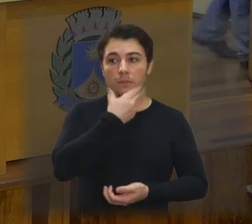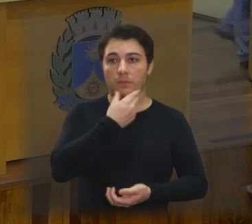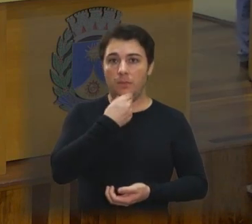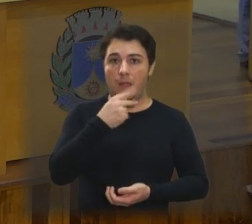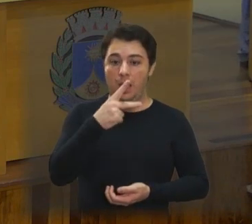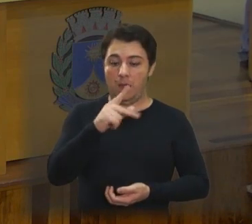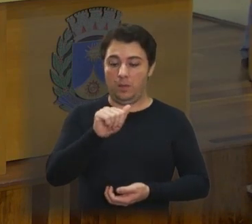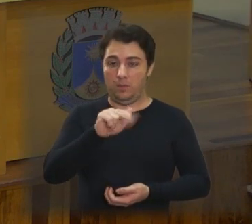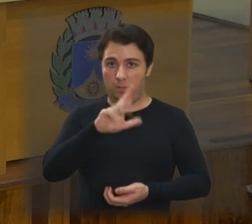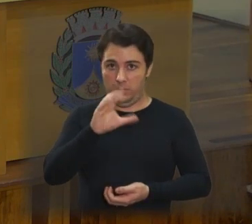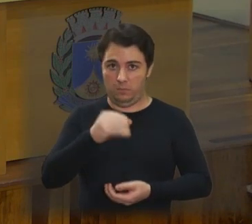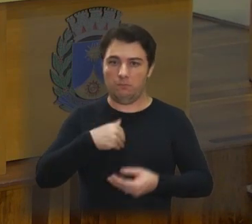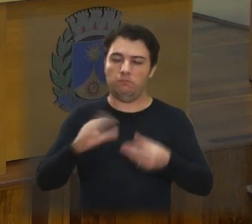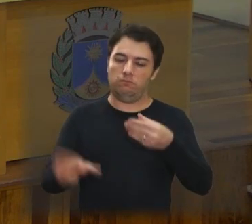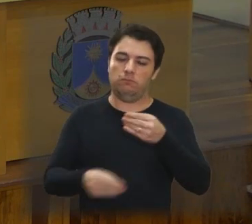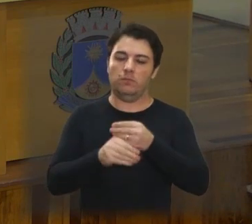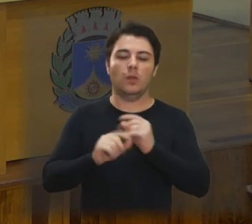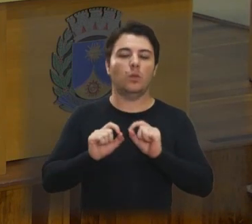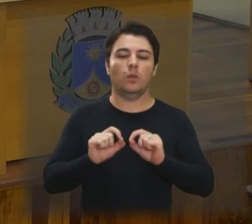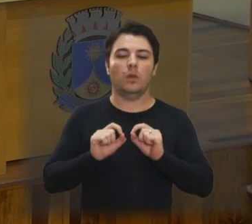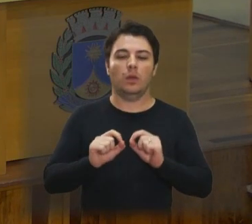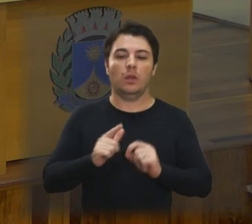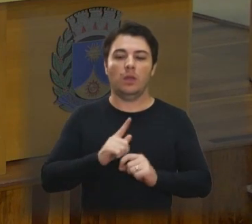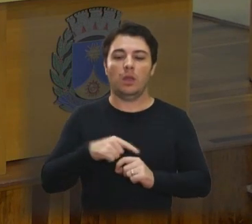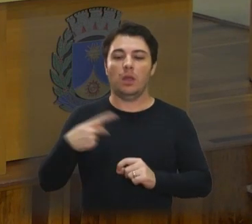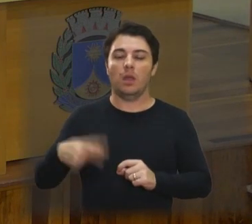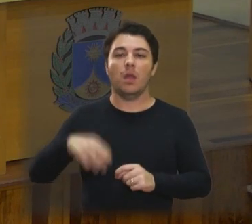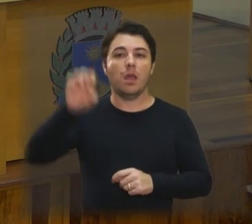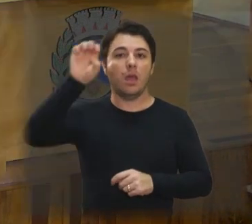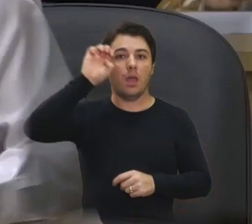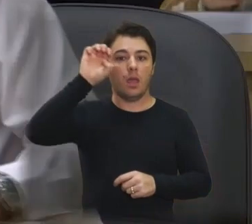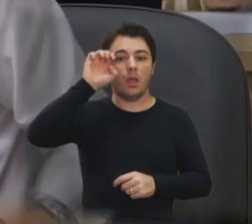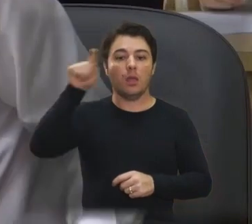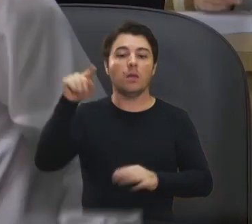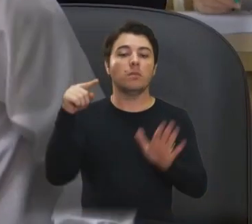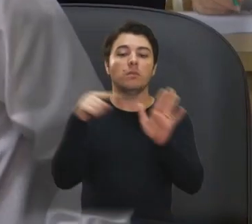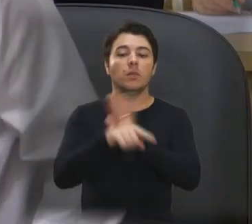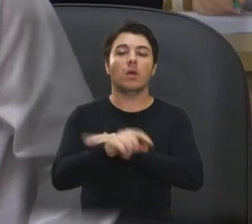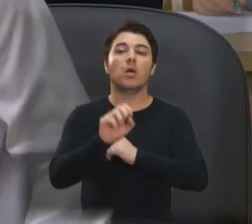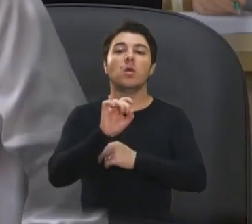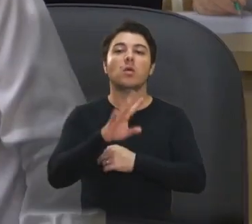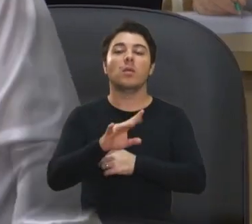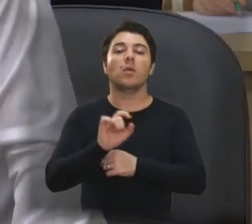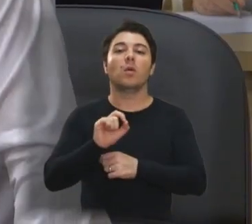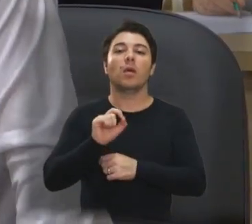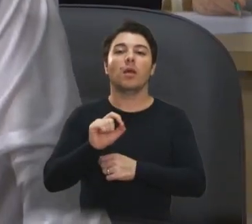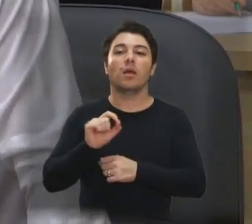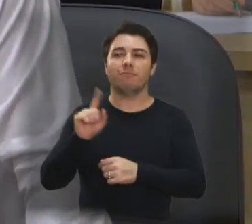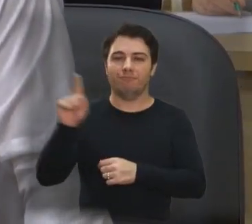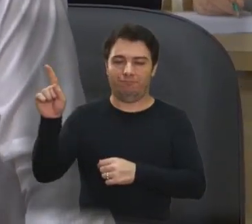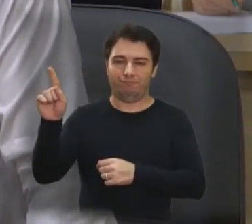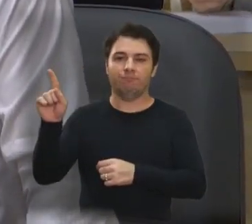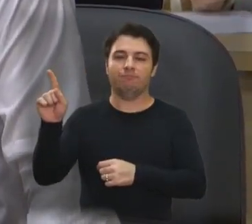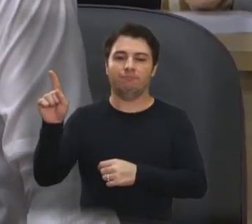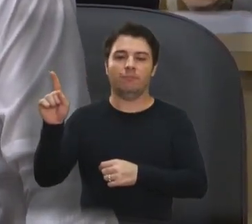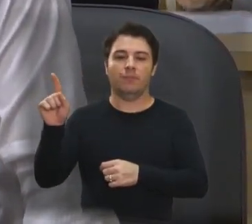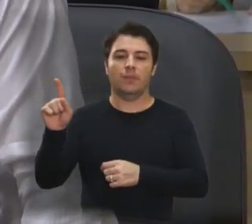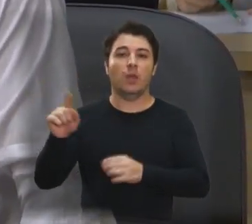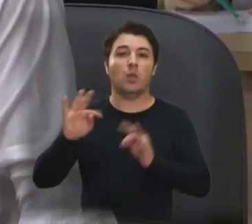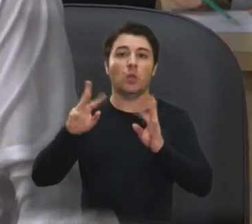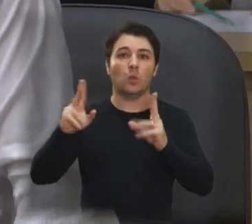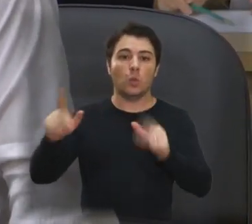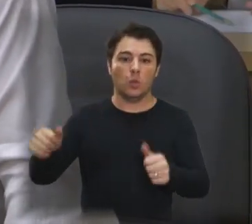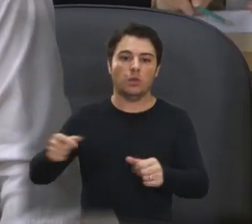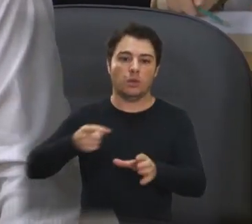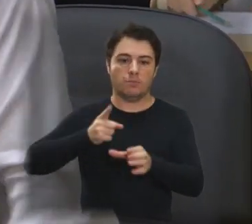iniciou né Nós temos aqui ao questionamento do Edi Lopes referente a faixa de Servidão né em todos os